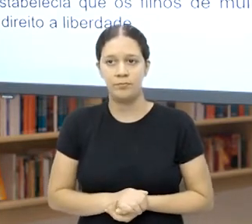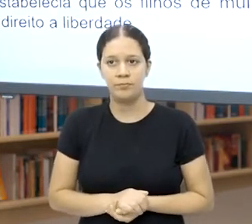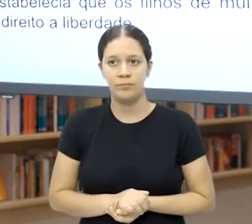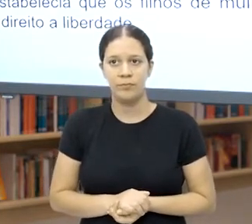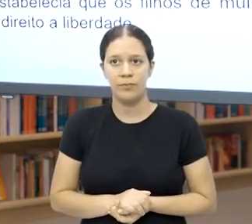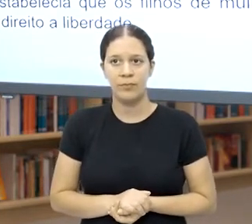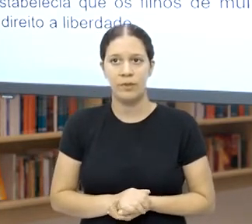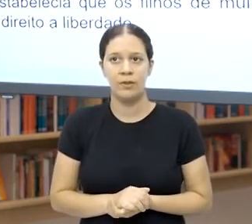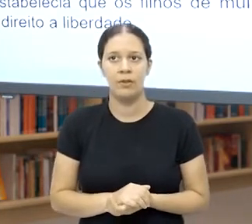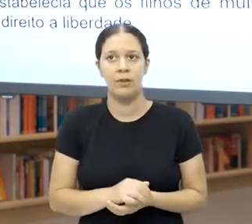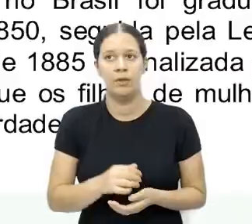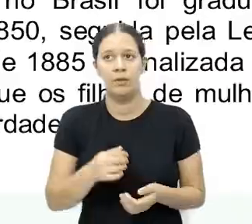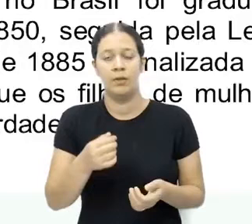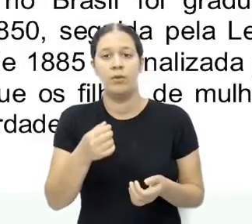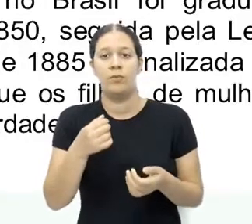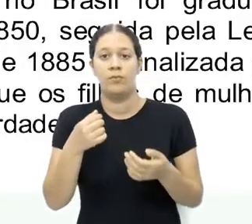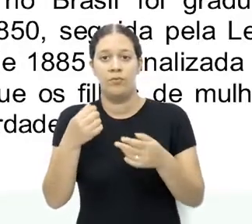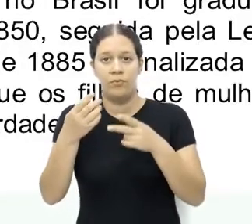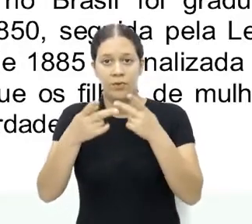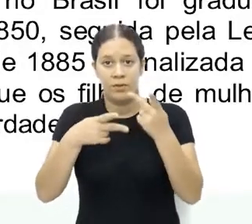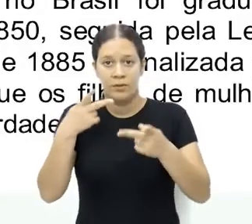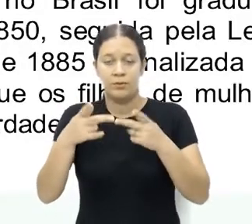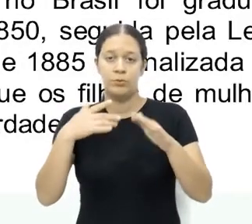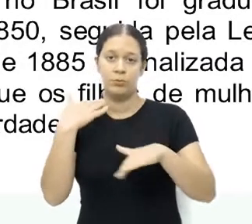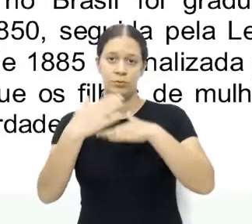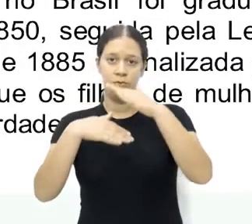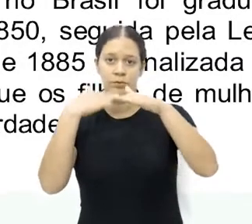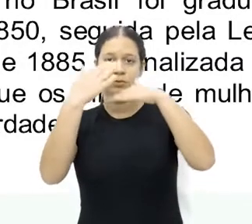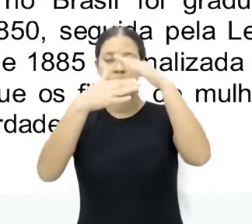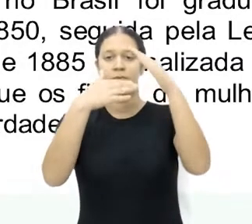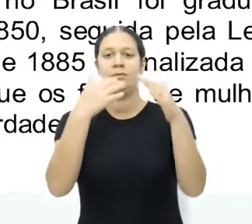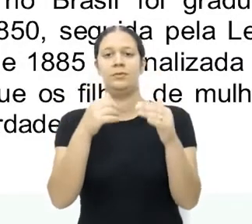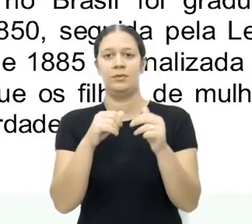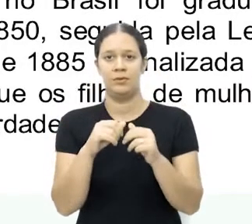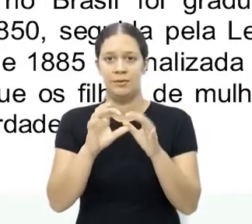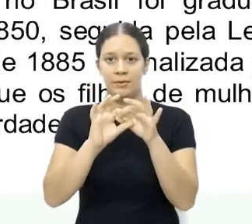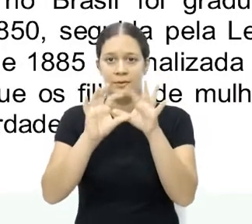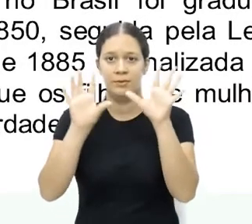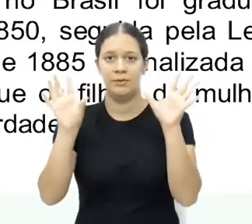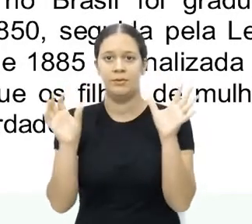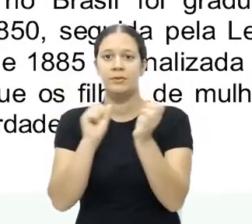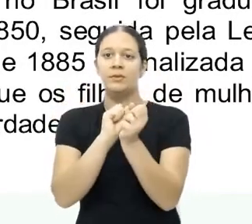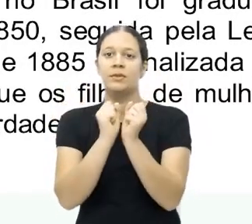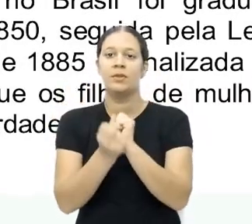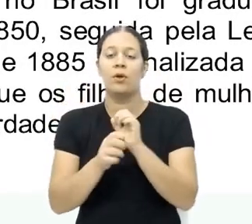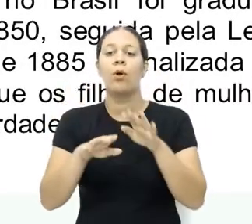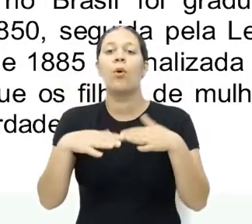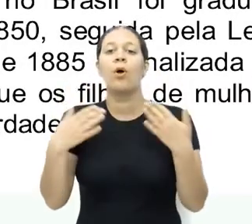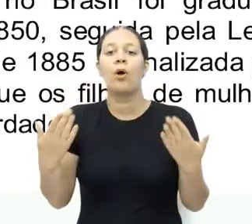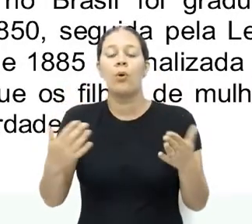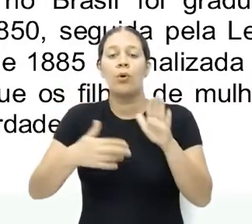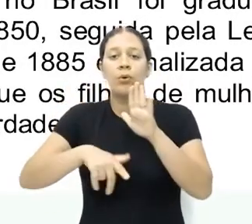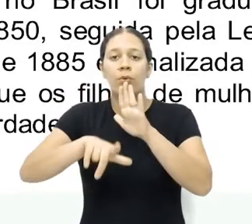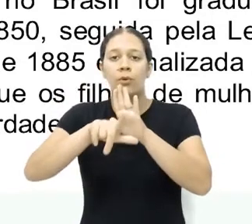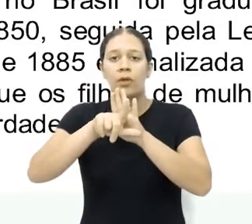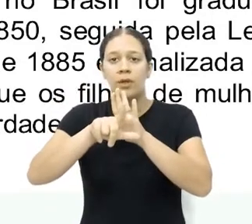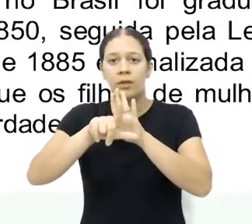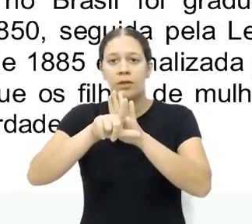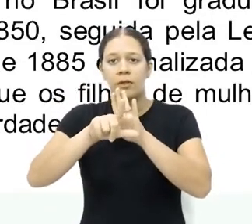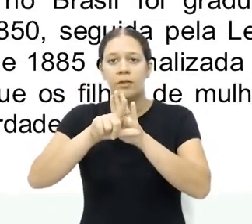lá. Ele está falando sobre o processo de abolição da escravatura. Qual foi a lei, tá